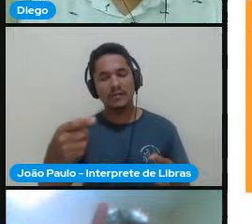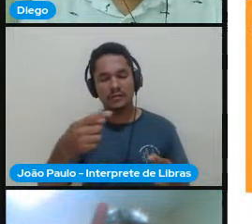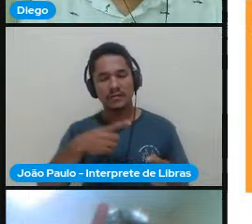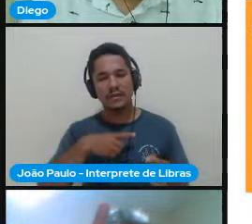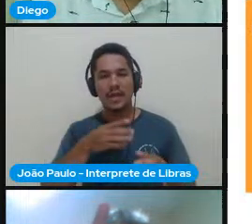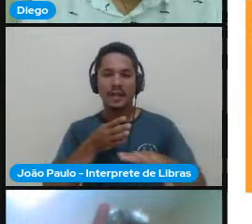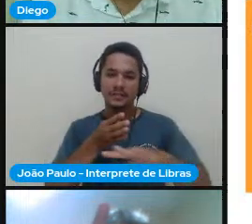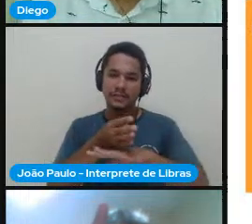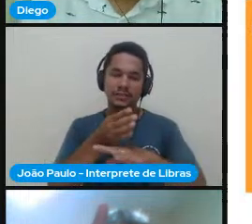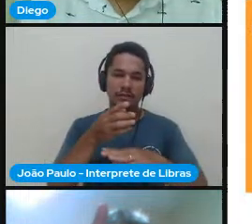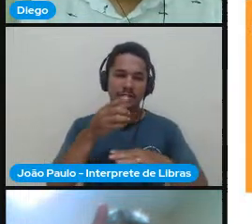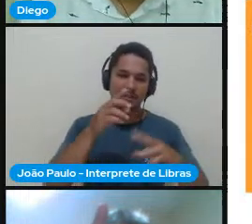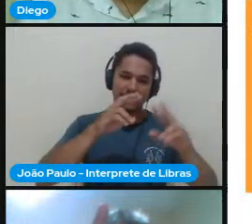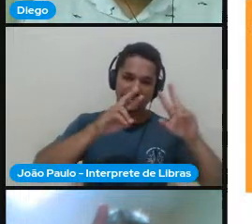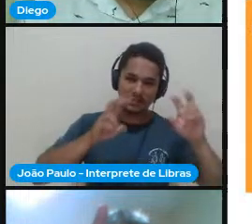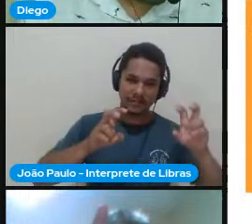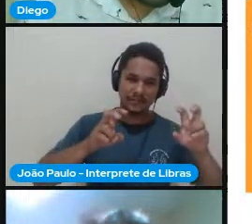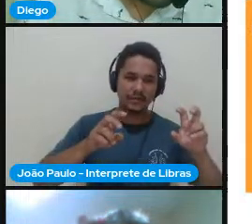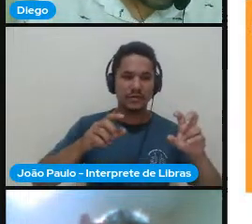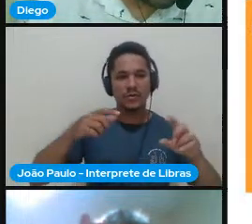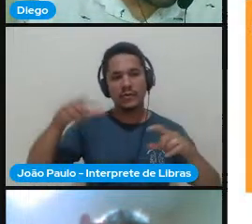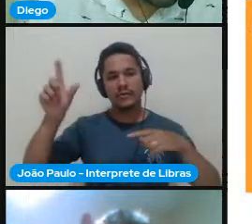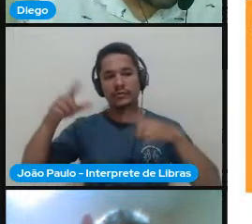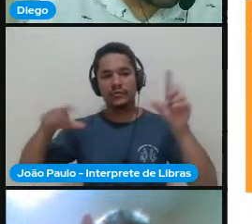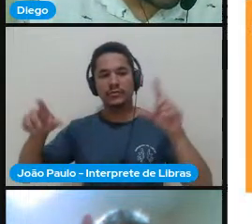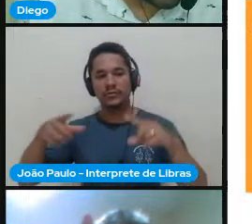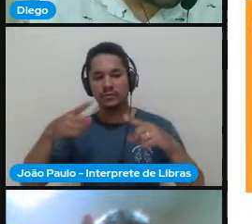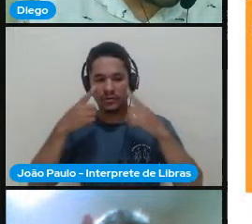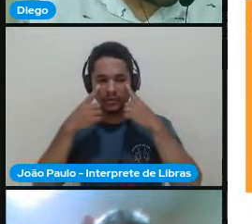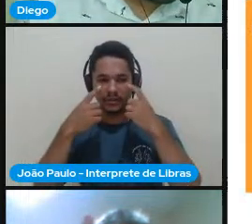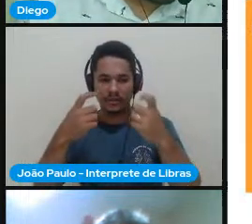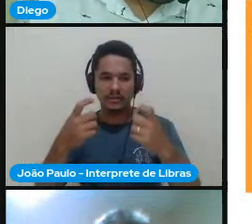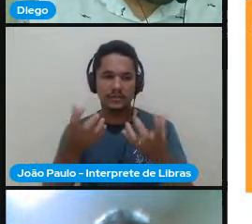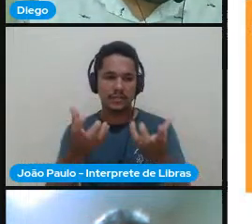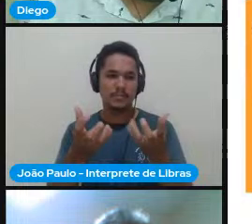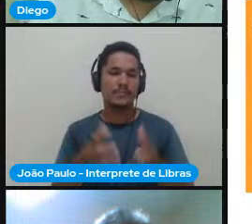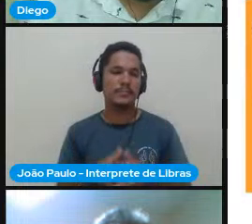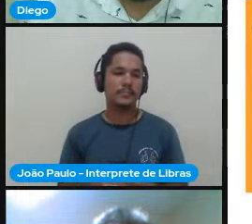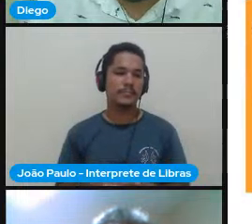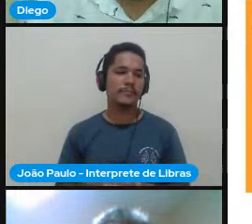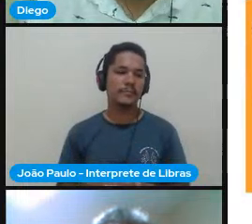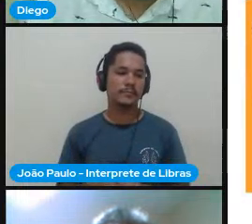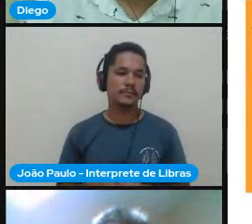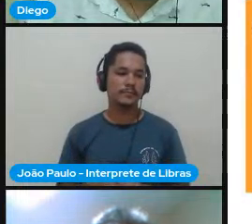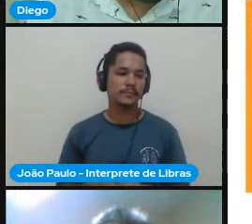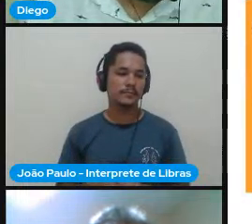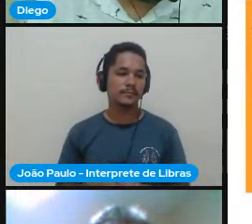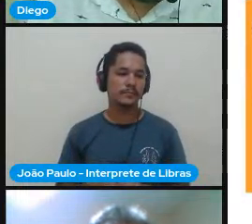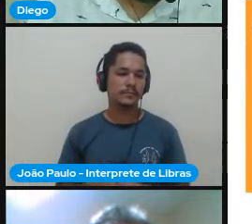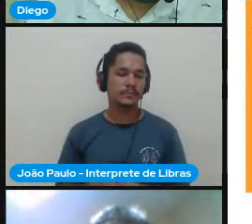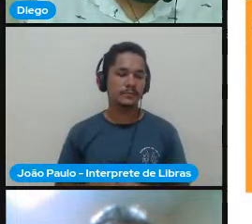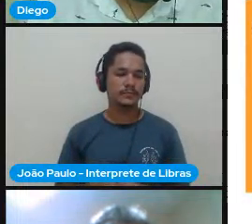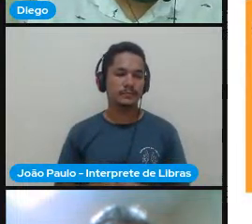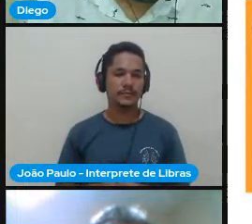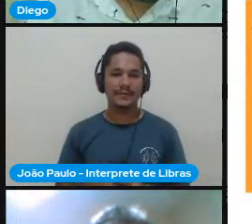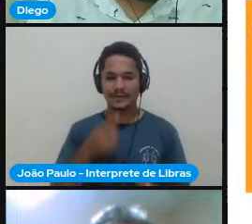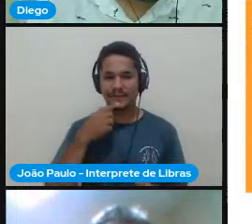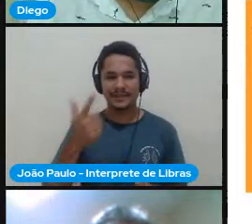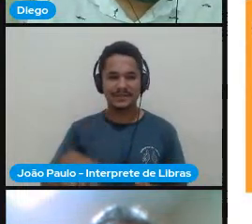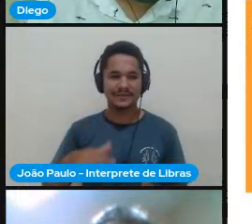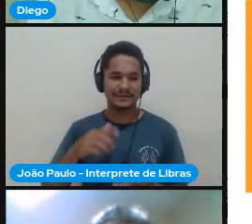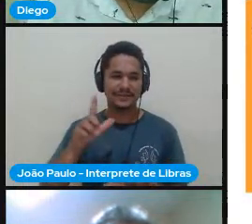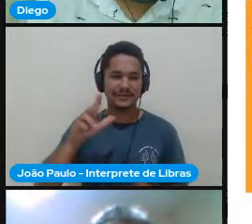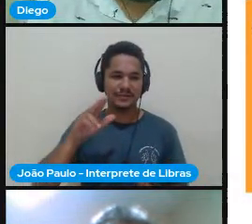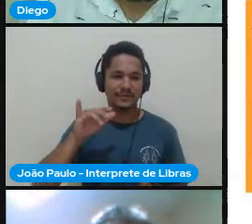que talvez nem é de conhecimento e tenha interesse. Secretário Luiz, pode falar das novidades aí para a gente. Qual